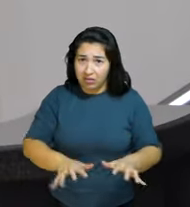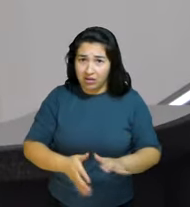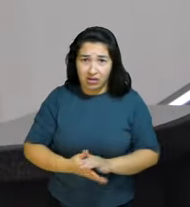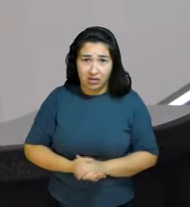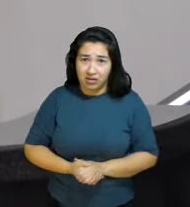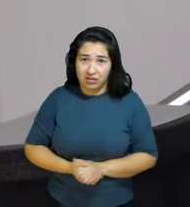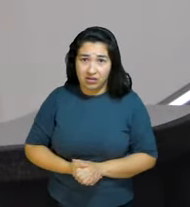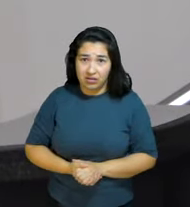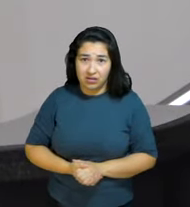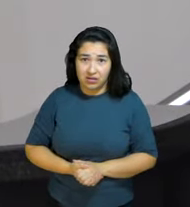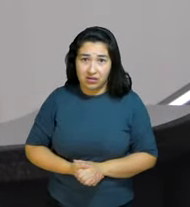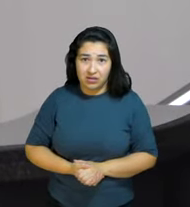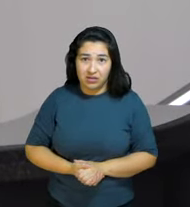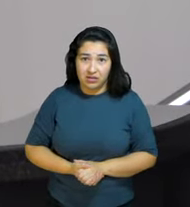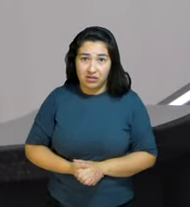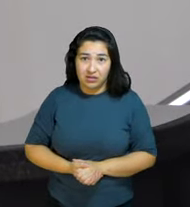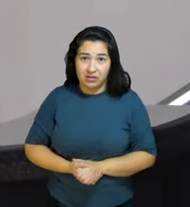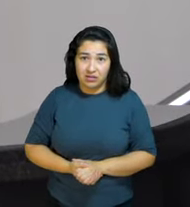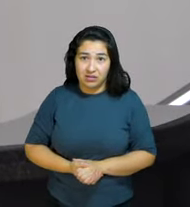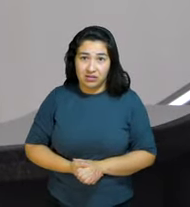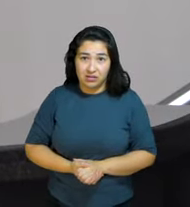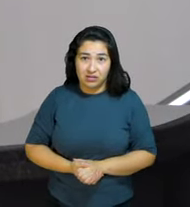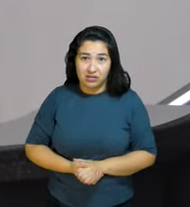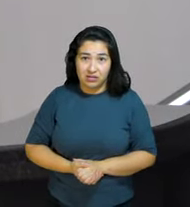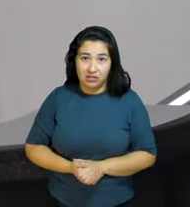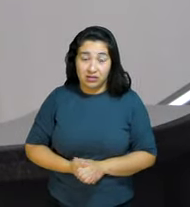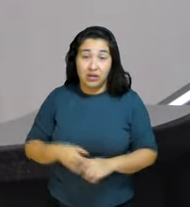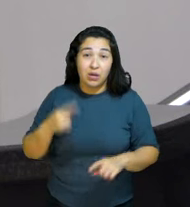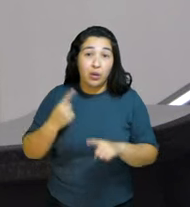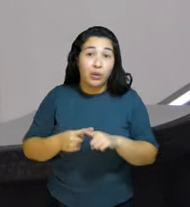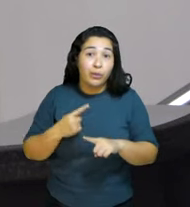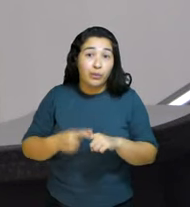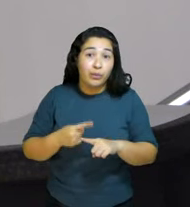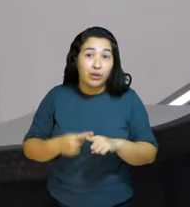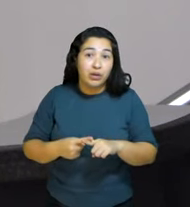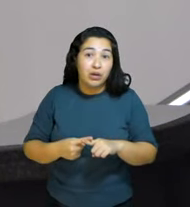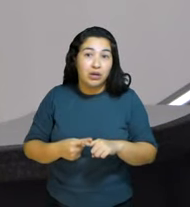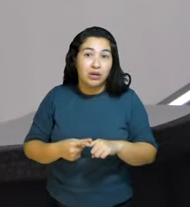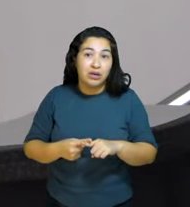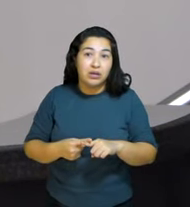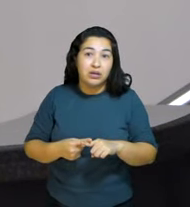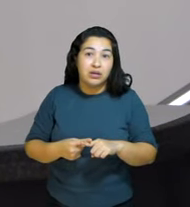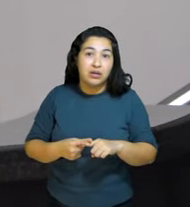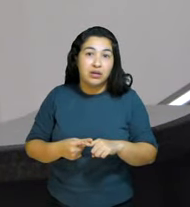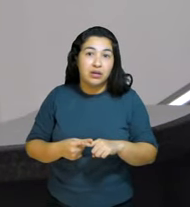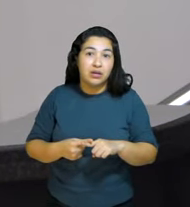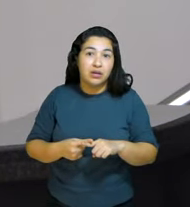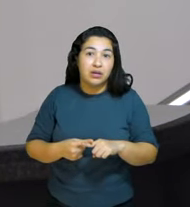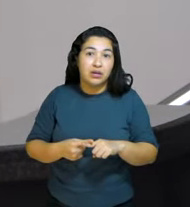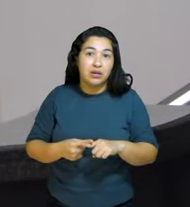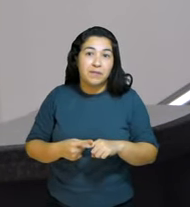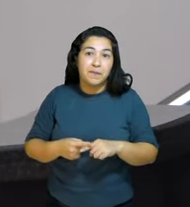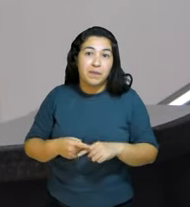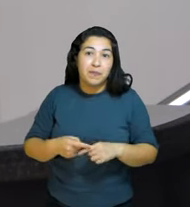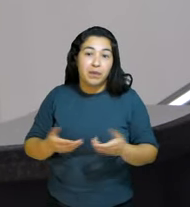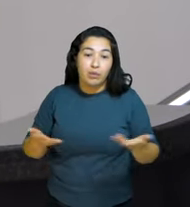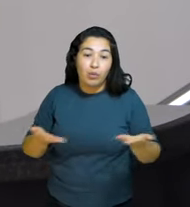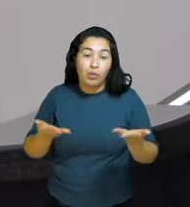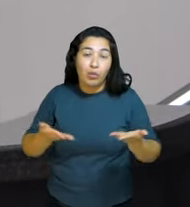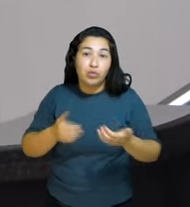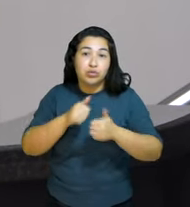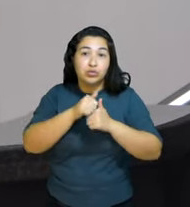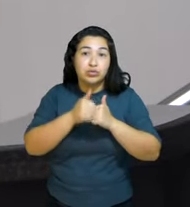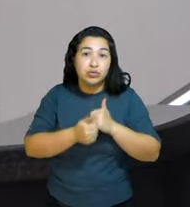Mais um minuto. Espero poder finalizar. Pela forma que... Eu posso dizer hoje que o esporte